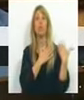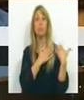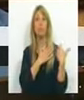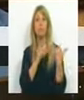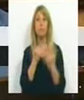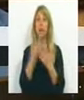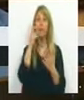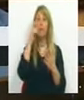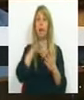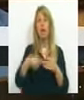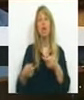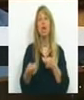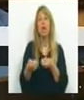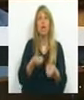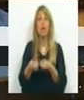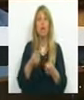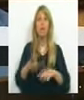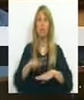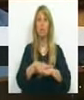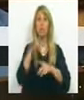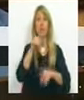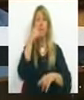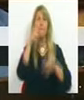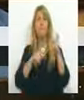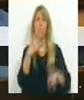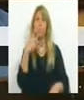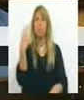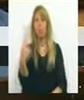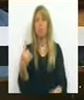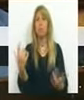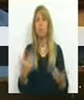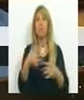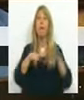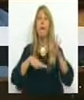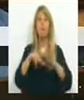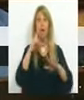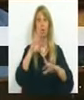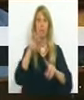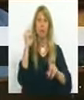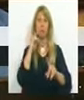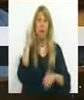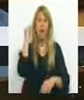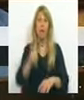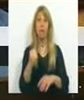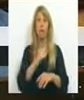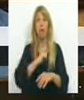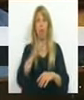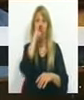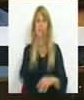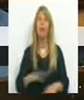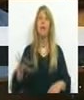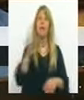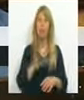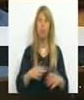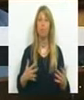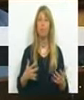responsabilização dos gerentes e administradores, bem como das pessoas singulares, pelos crimes e contornações ambientais cometidas. Ainda,